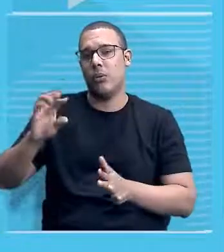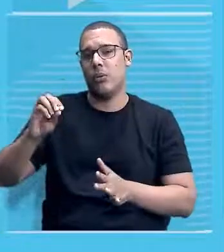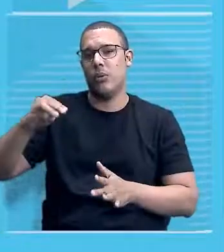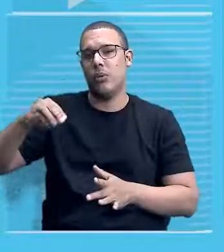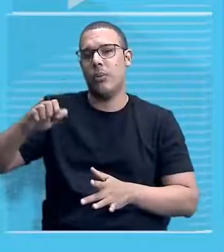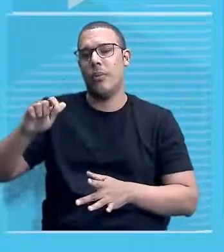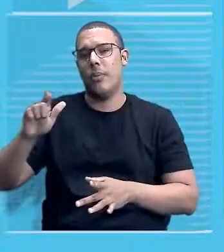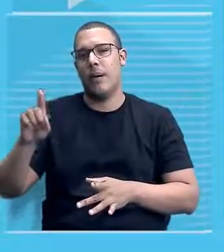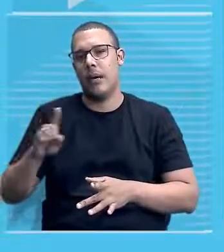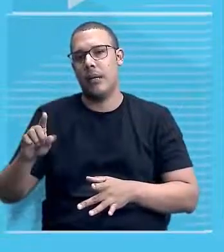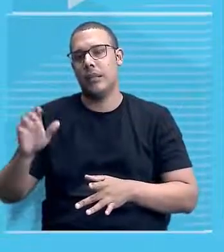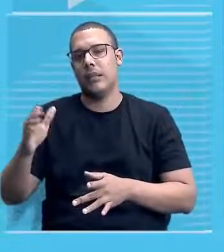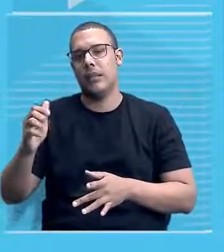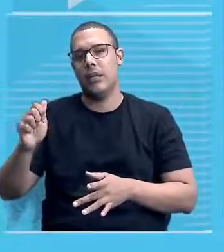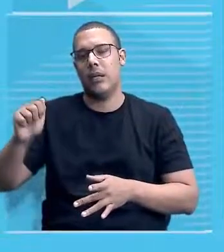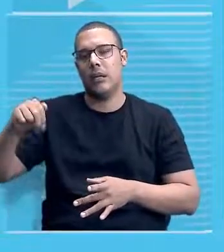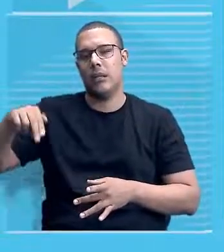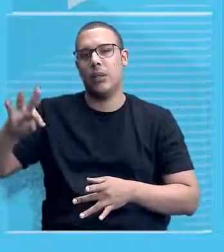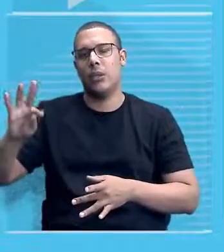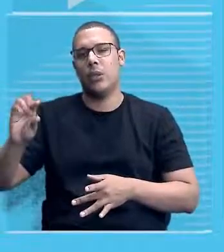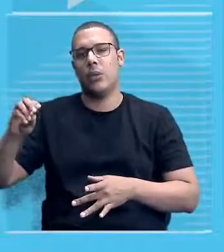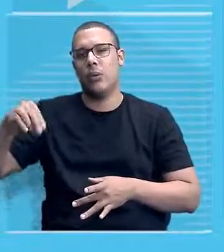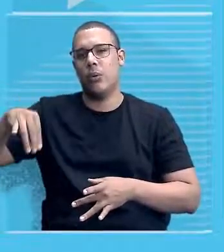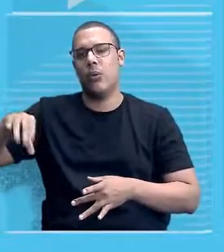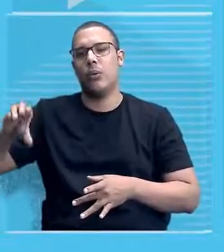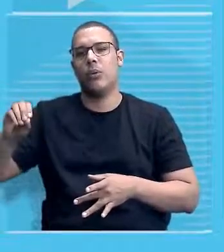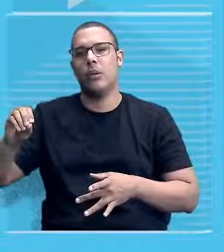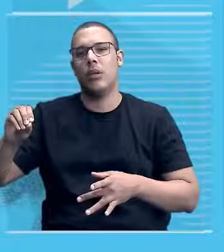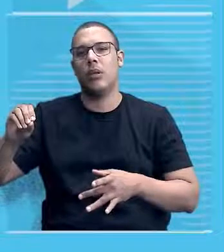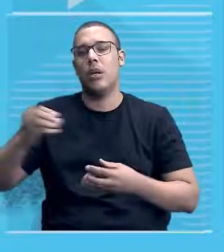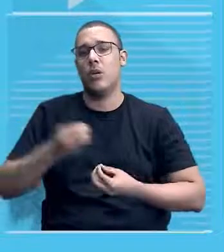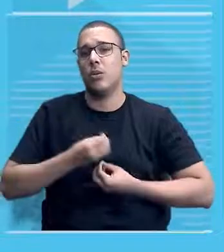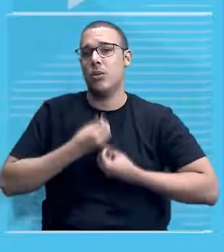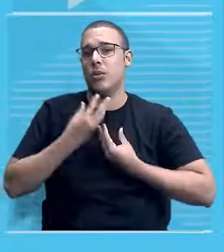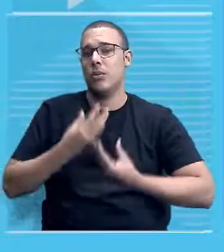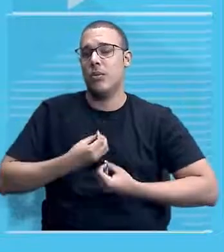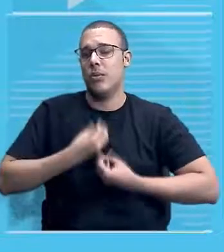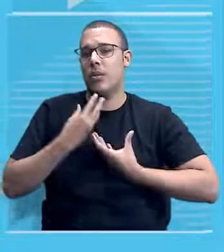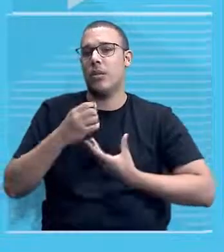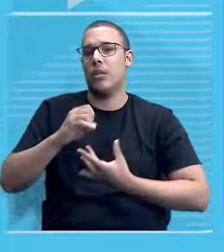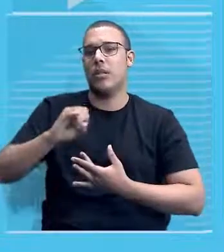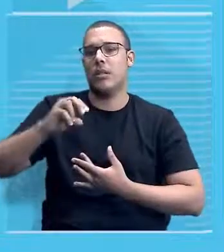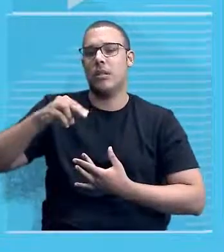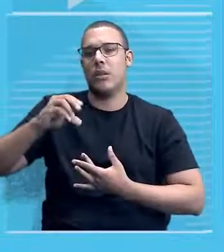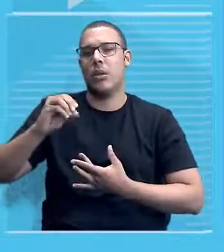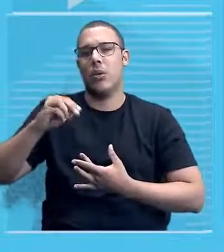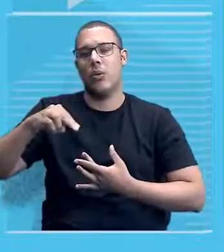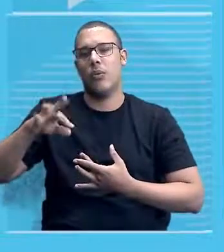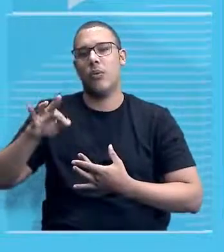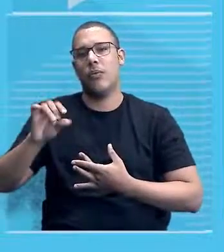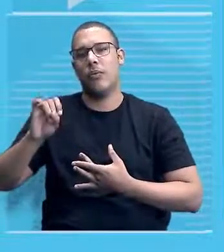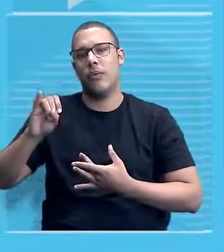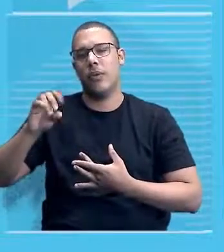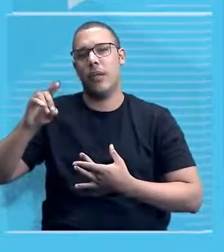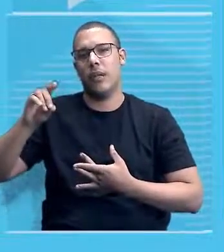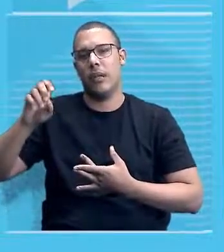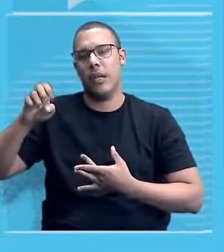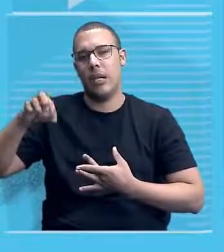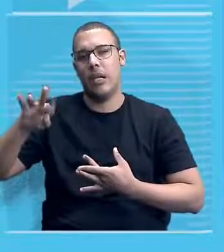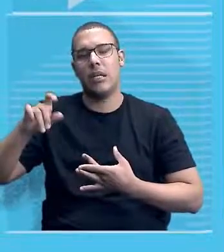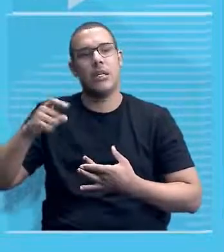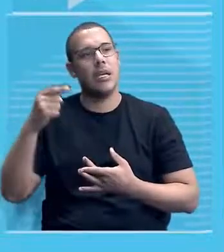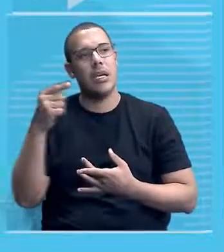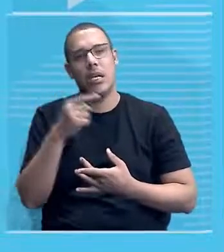encontro são os poetas Inconfidentes Tomás Antônio é o maior de todos